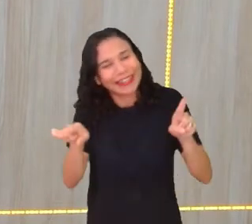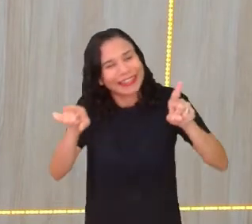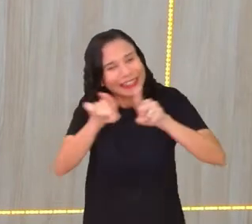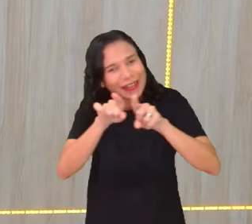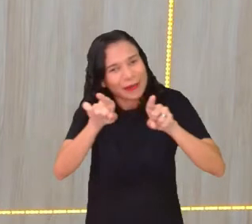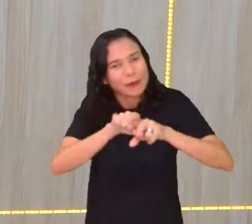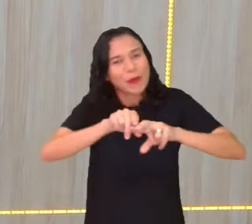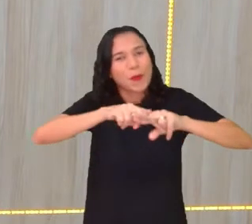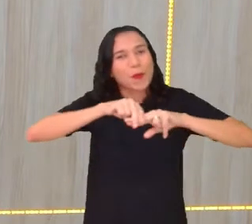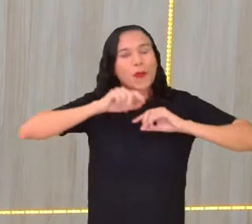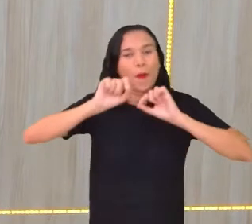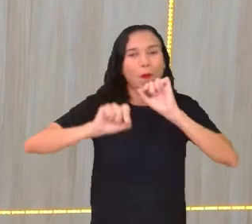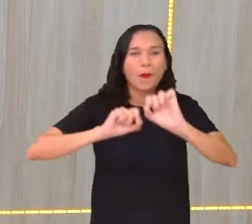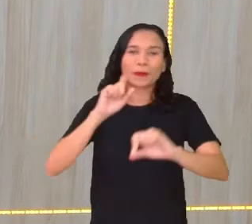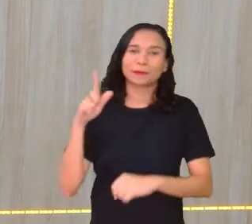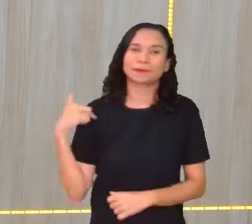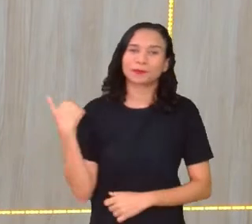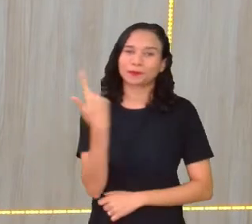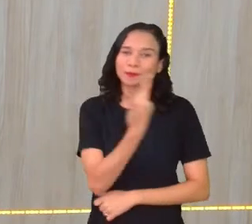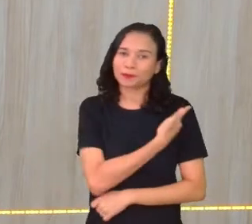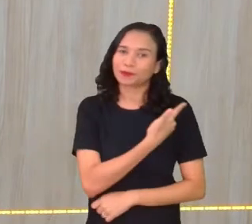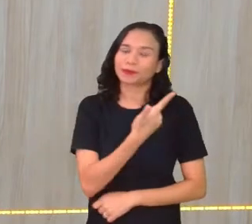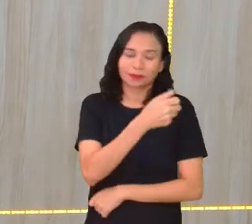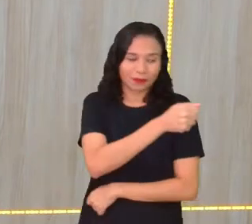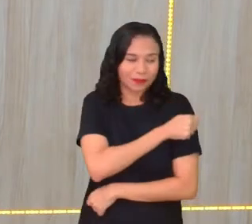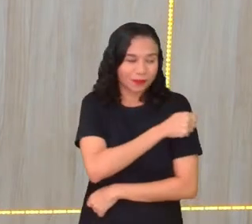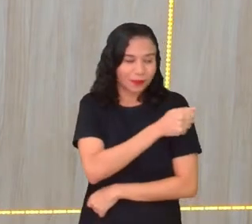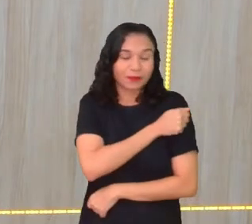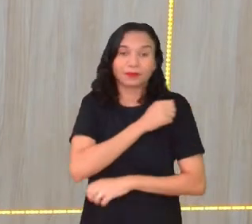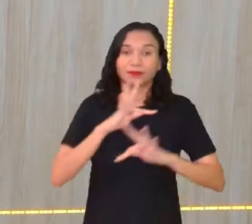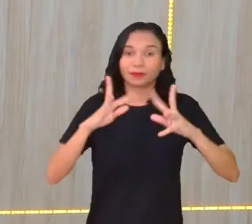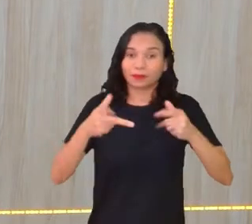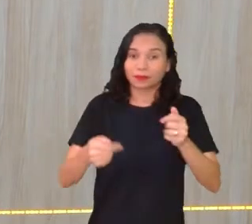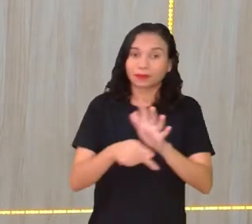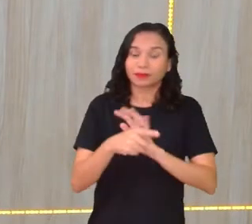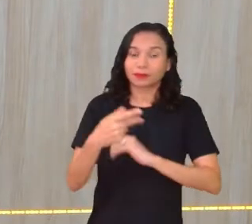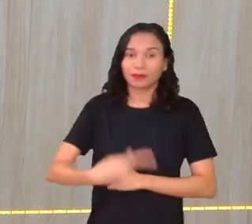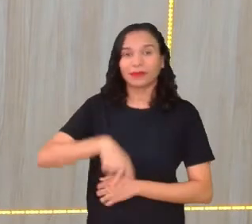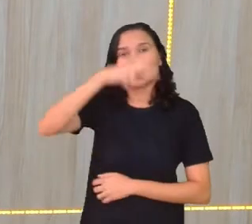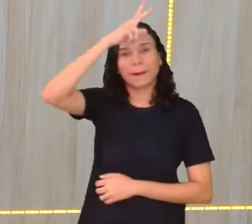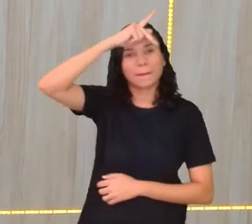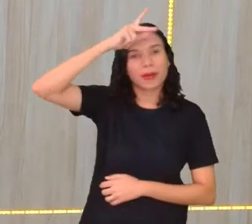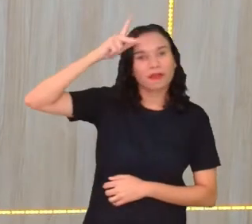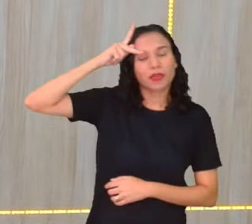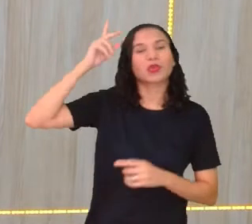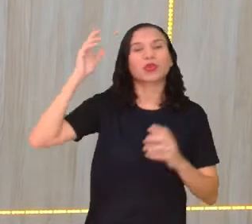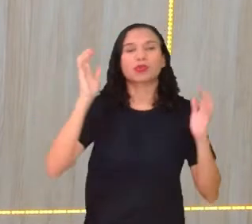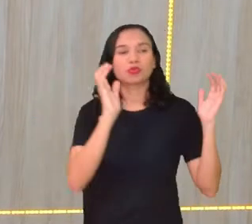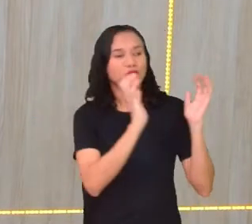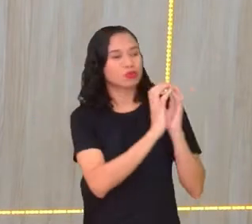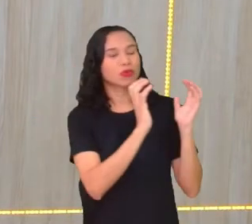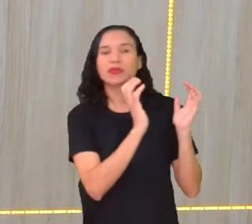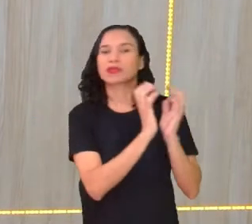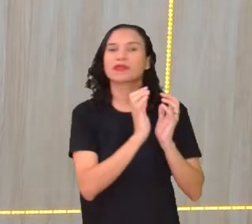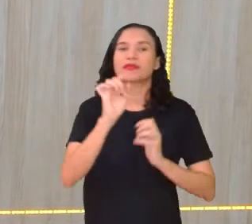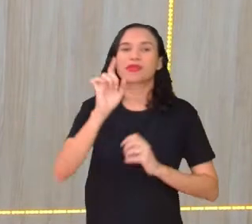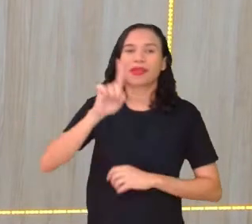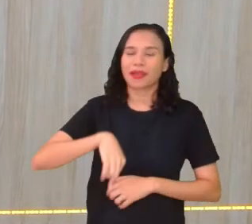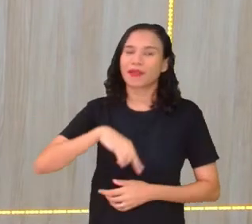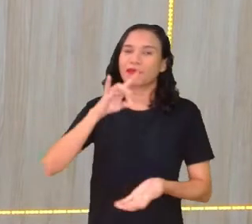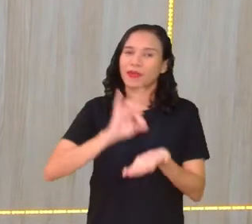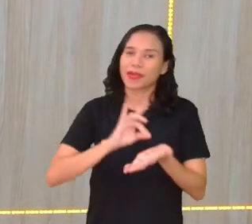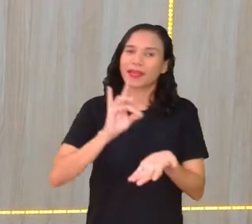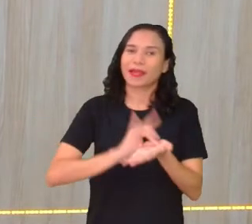Porque nossos alunos e alunas da Prefeitura da cidade do Recife são